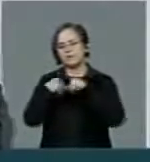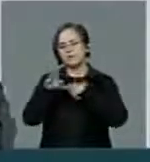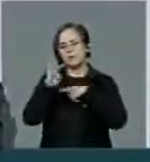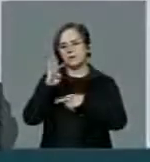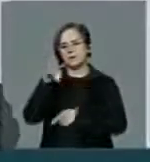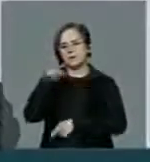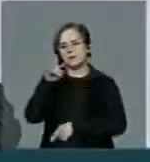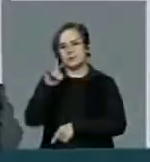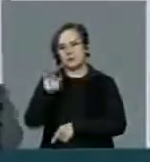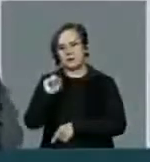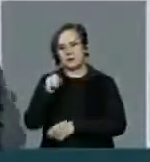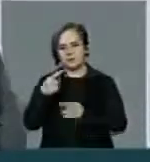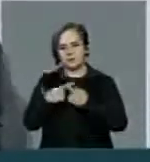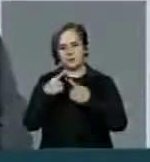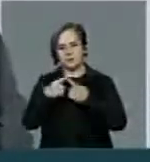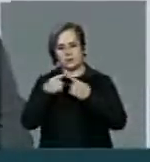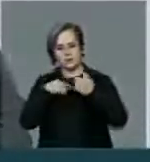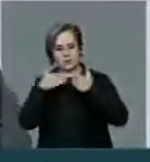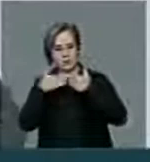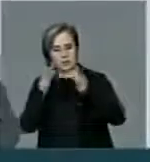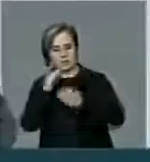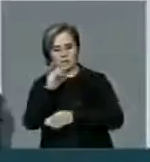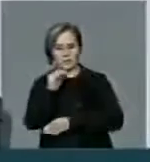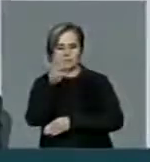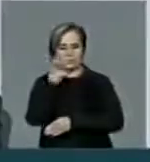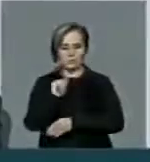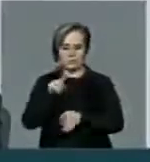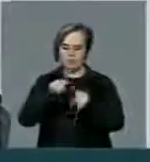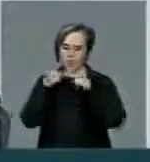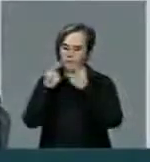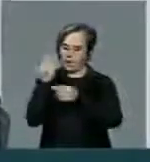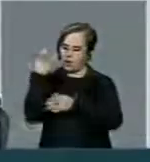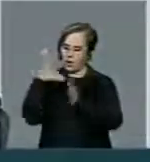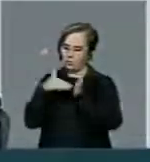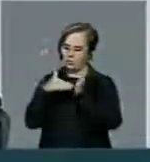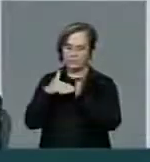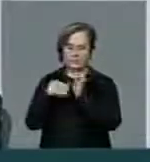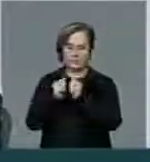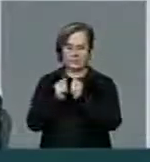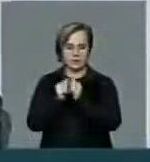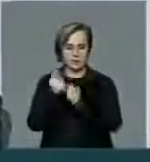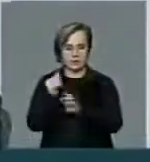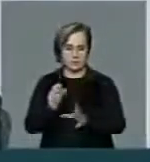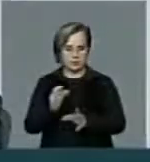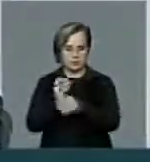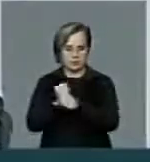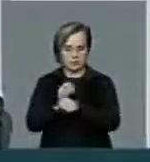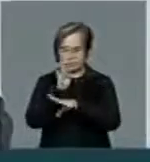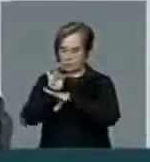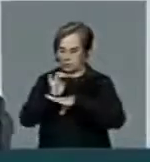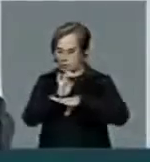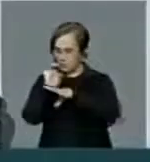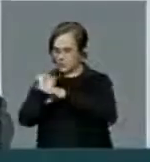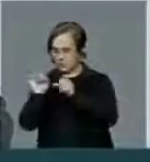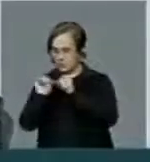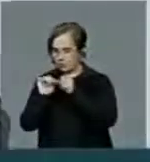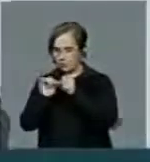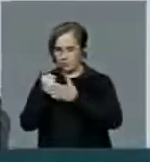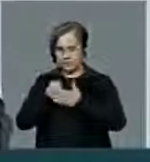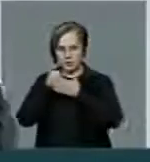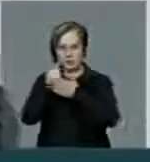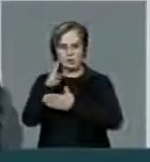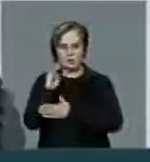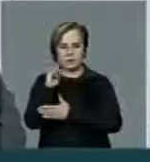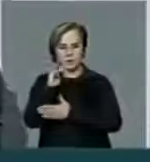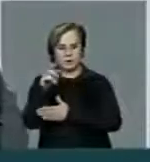quê? Foi aberto pelo COFA, na última reunião, Comitê Orientador do Fundo, que os estados que quiserem apoio do BNDES,